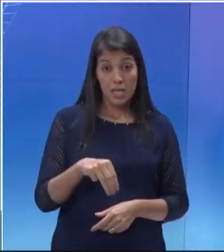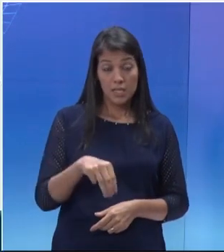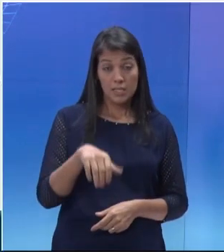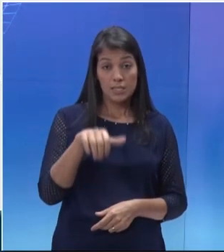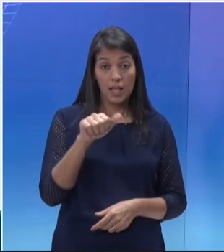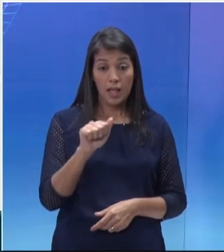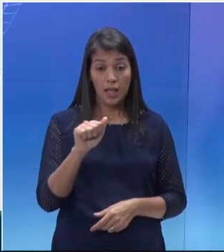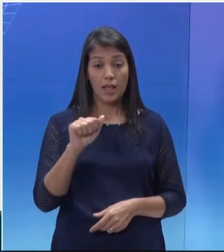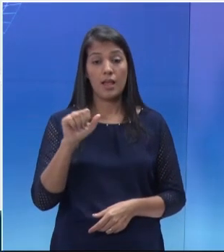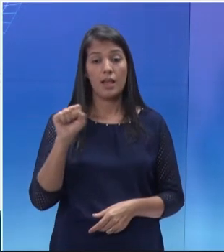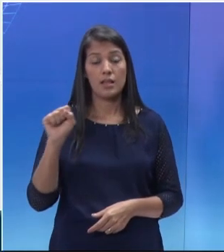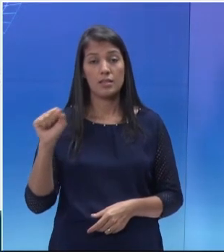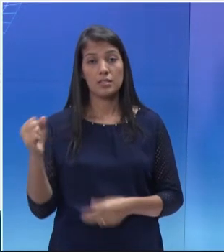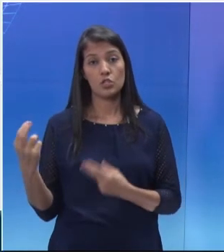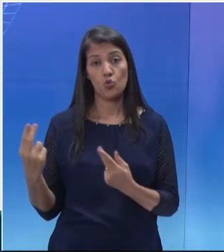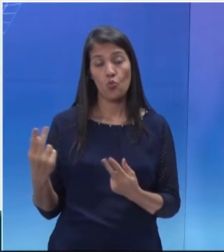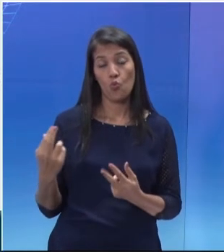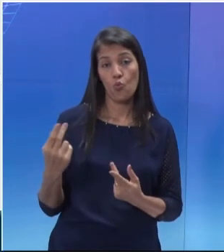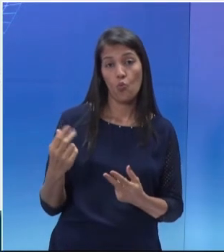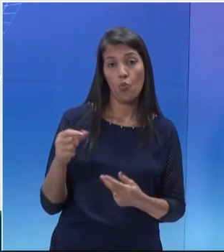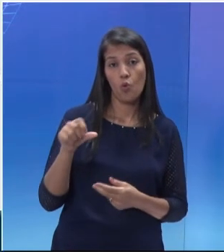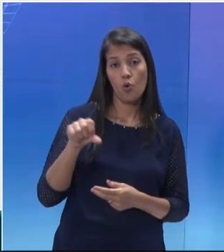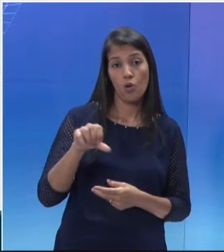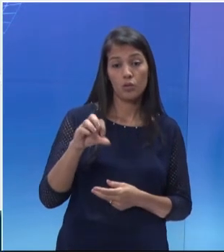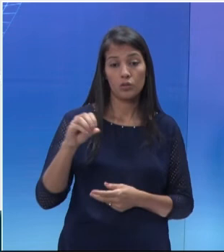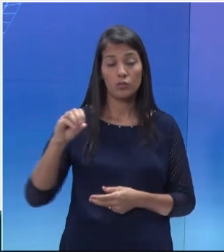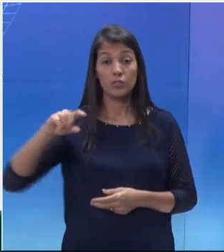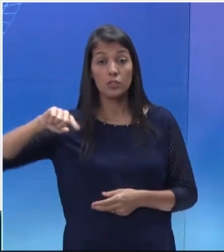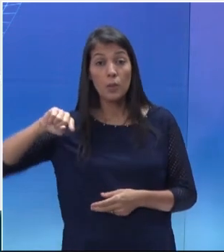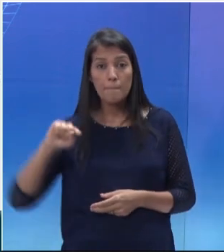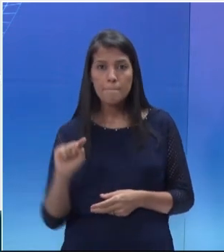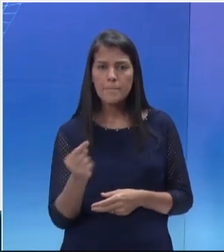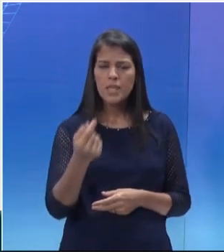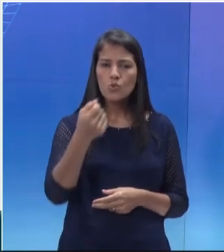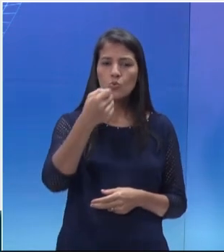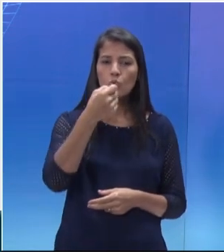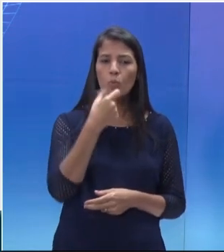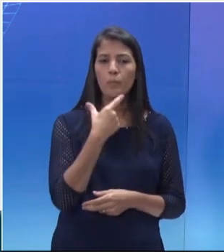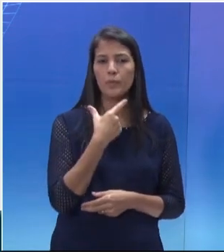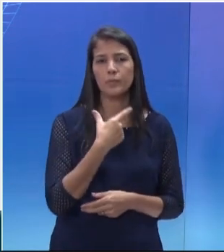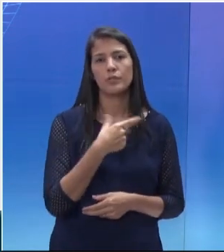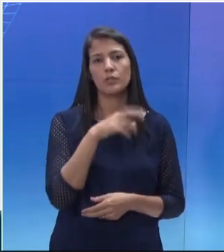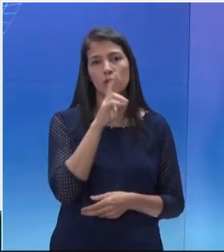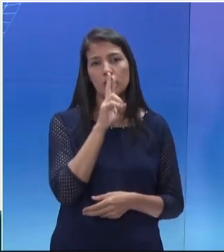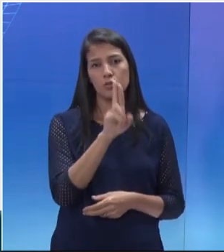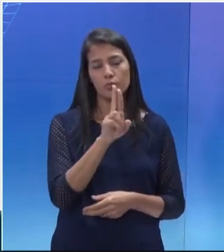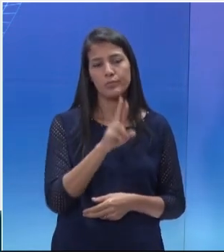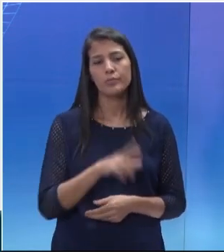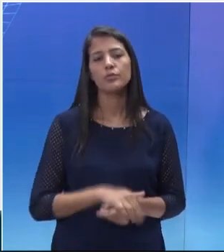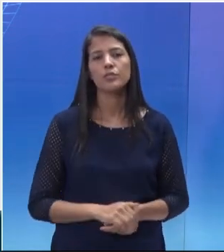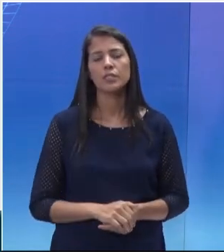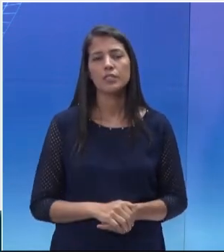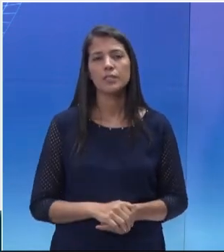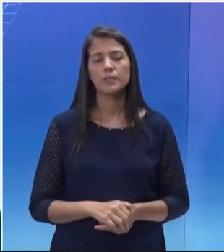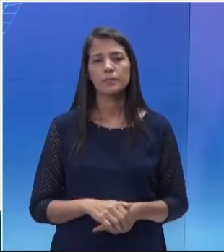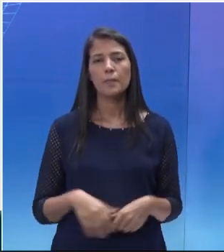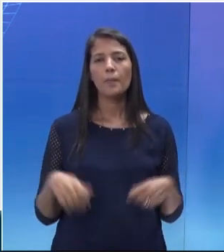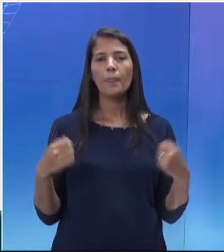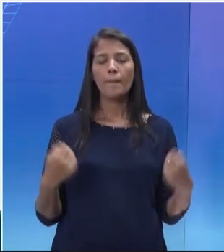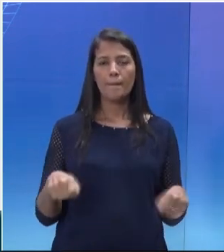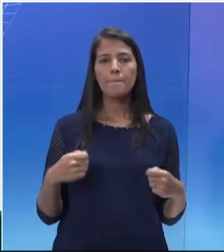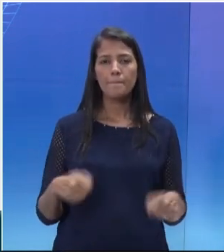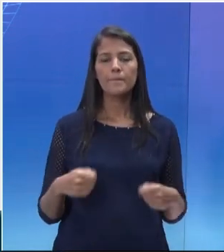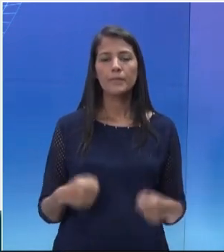de ácido acetilsalicílico presente em 900 mil comprimidos. Ok, então eu